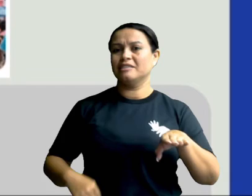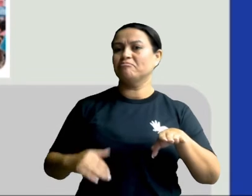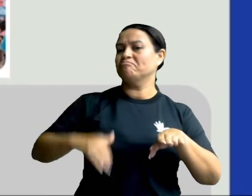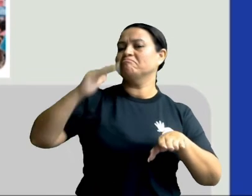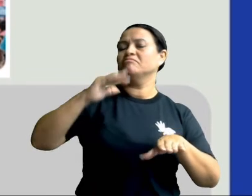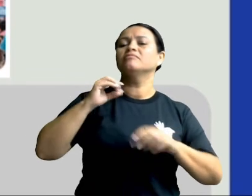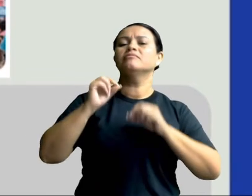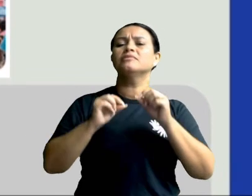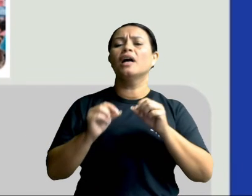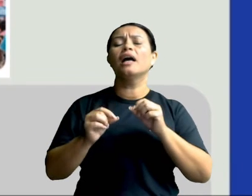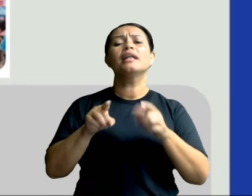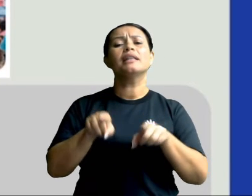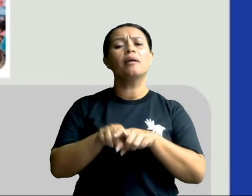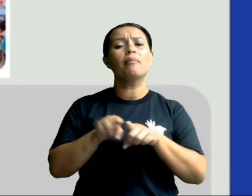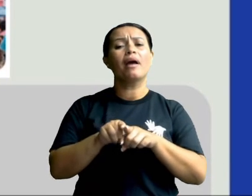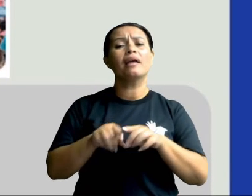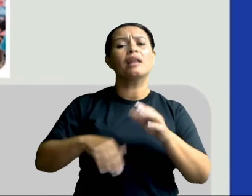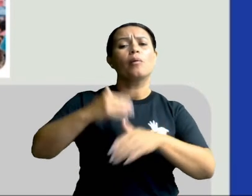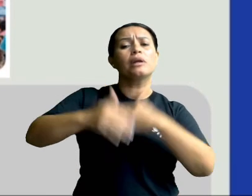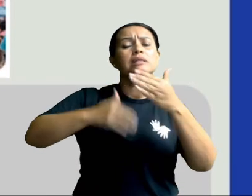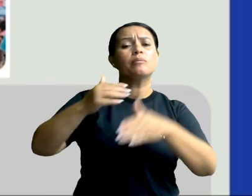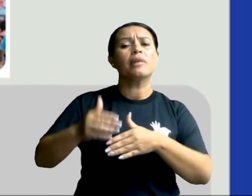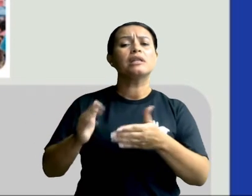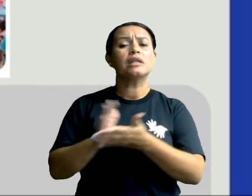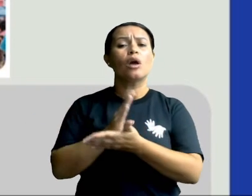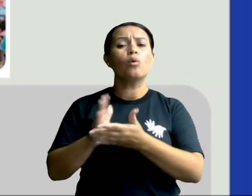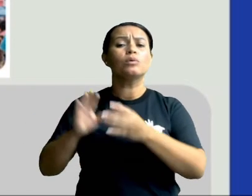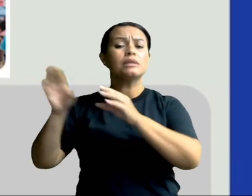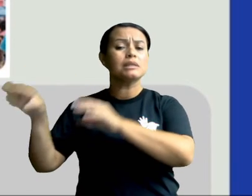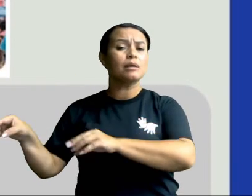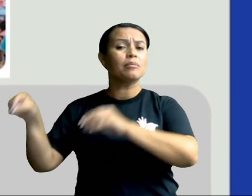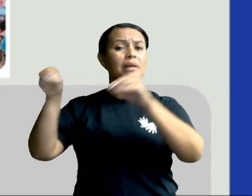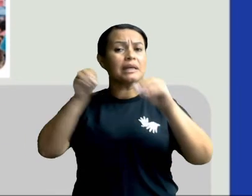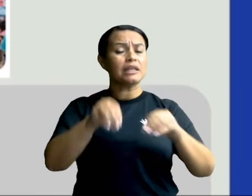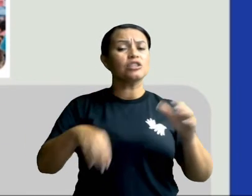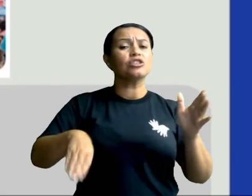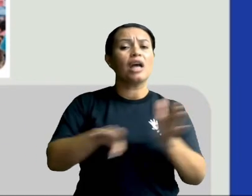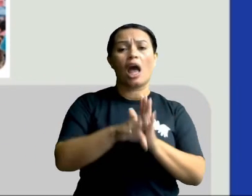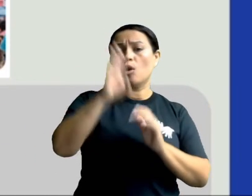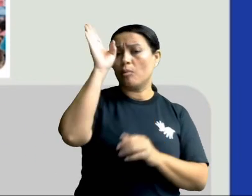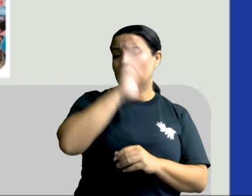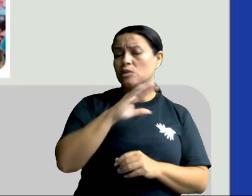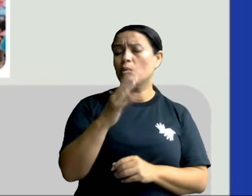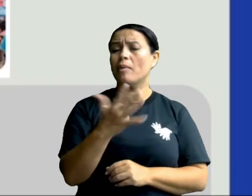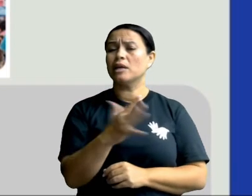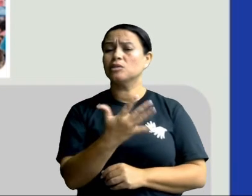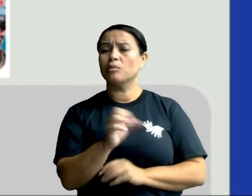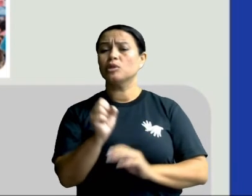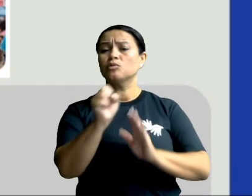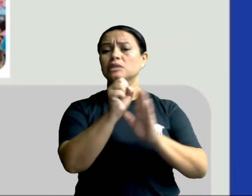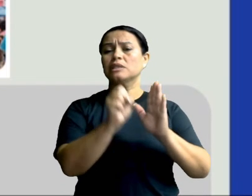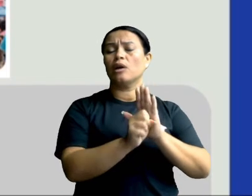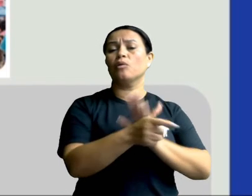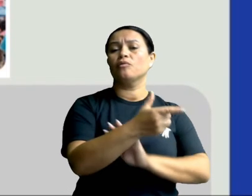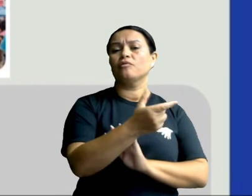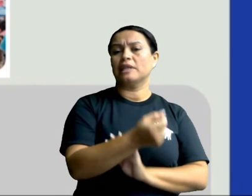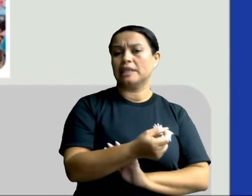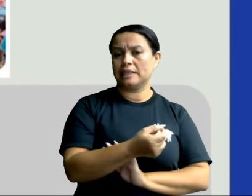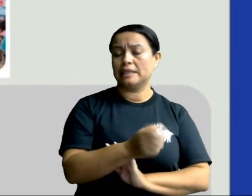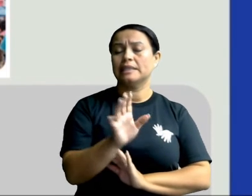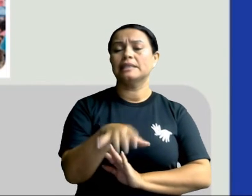Brasil, ela está relacionada ao crescimento da chegada de imigrantes chineses no Brasil a partir de meados do século